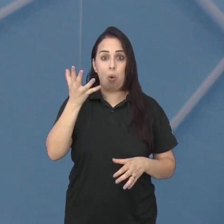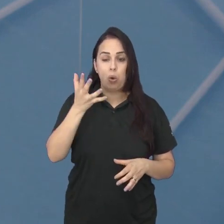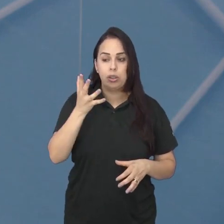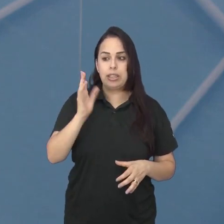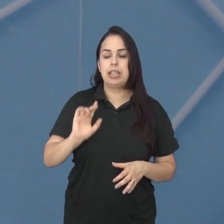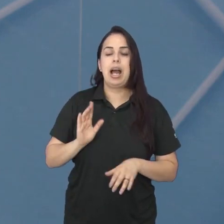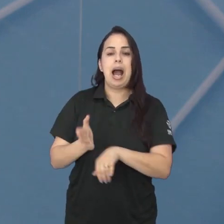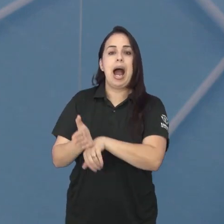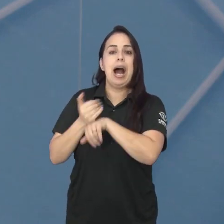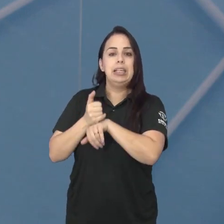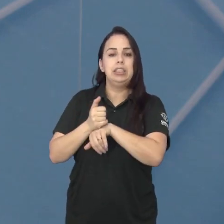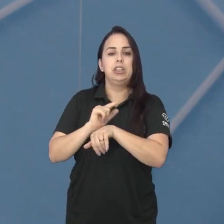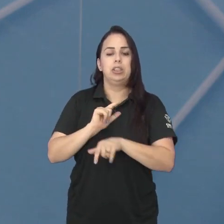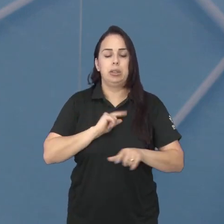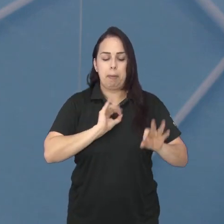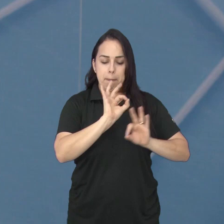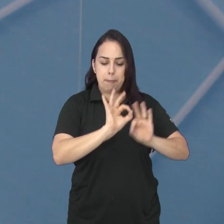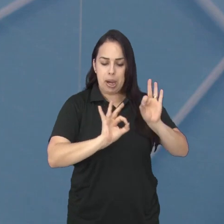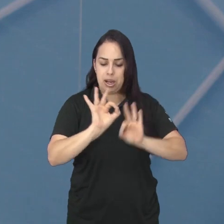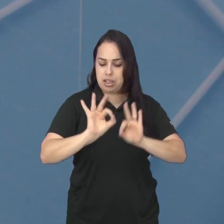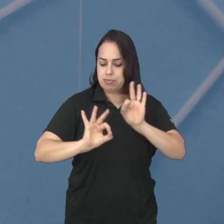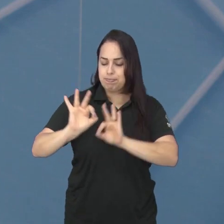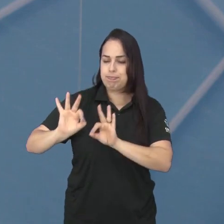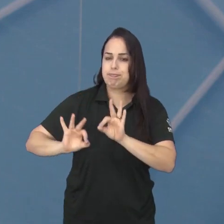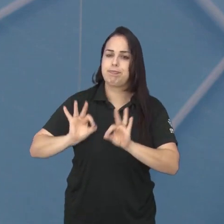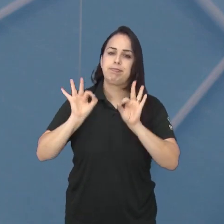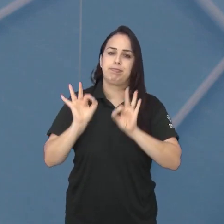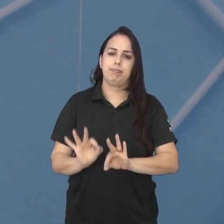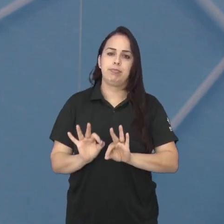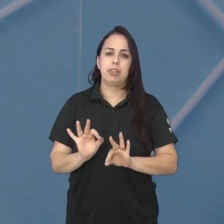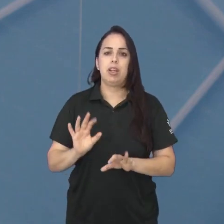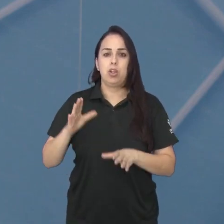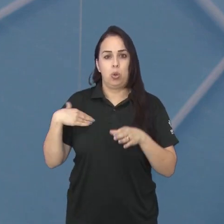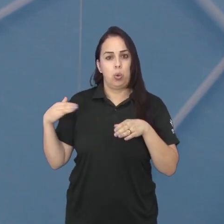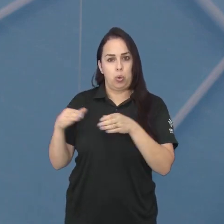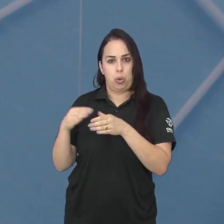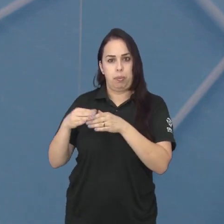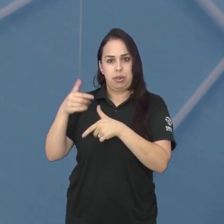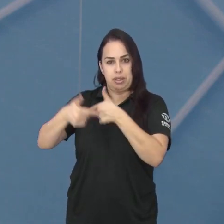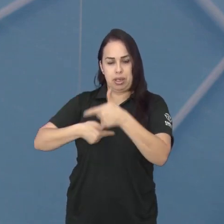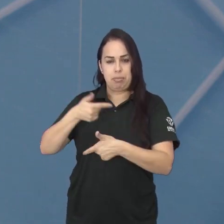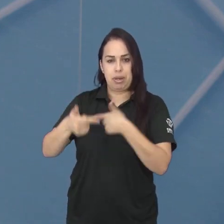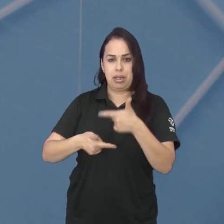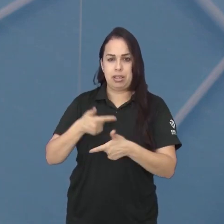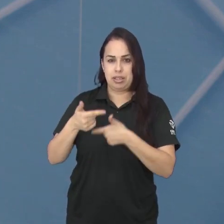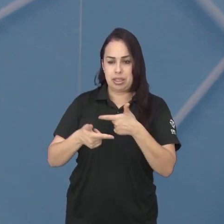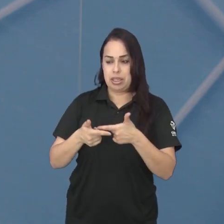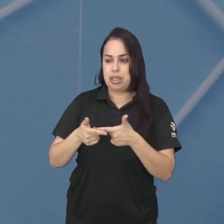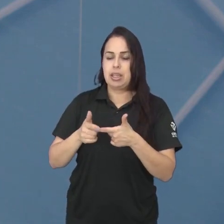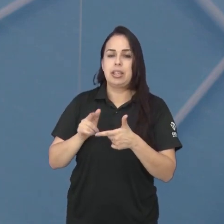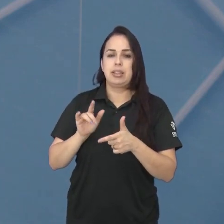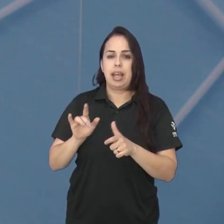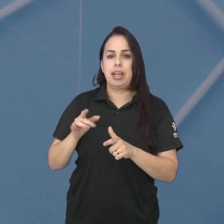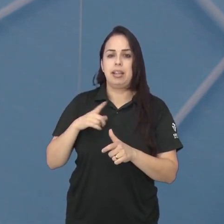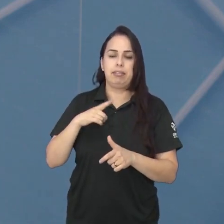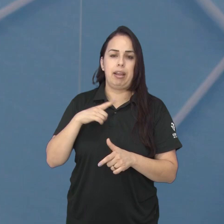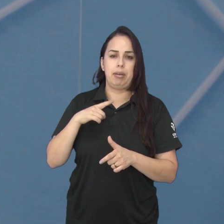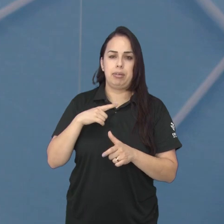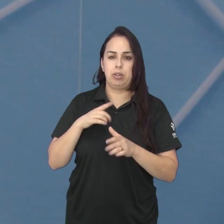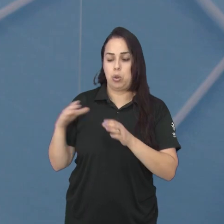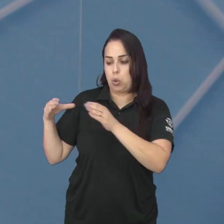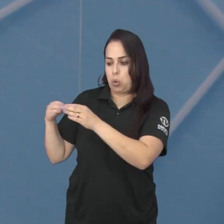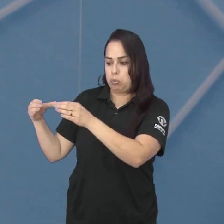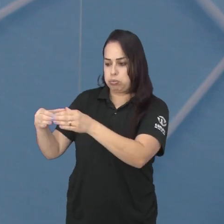de planejamento para um grupo, né, de trabalho, que nós já temos aqui em São José também, que é o nosso plano de contingência, onde envolve todos